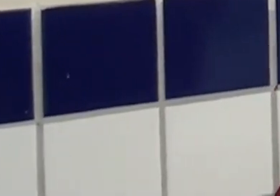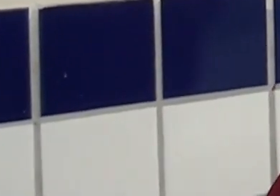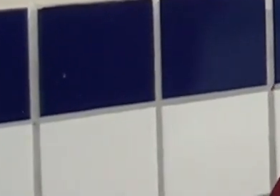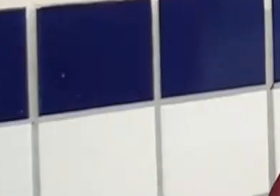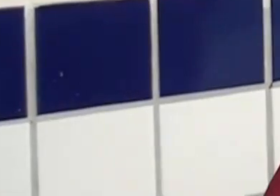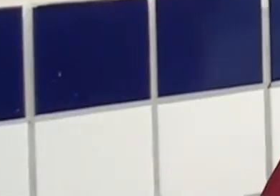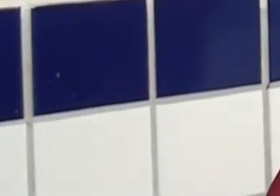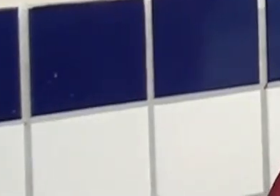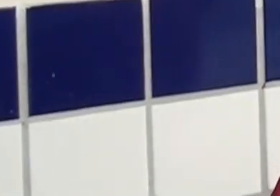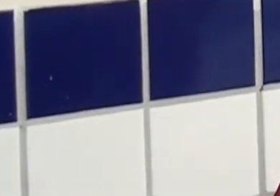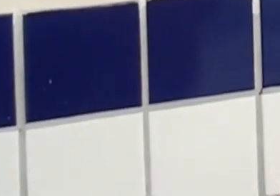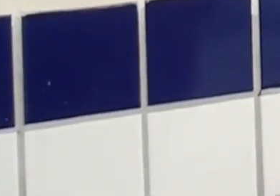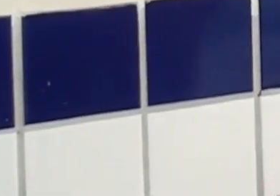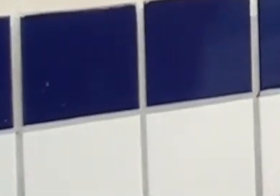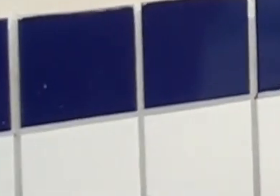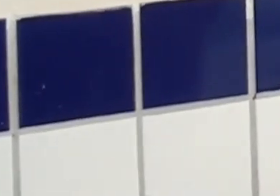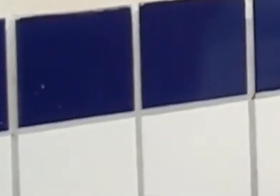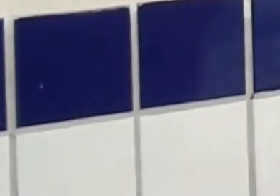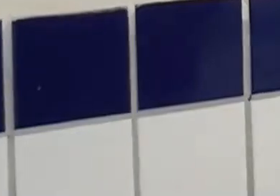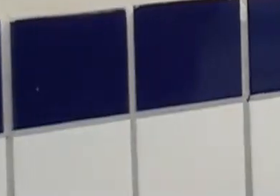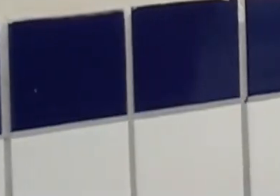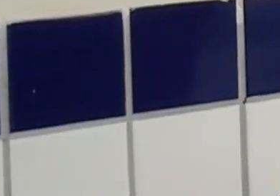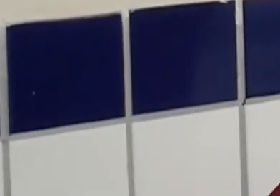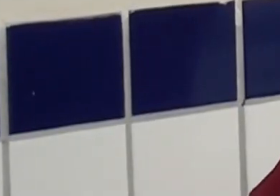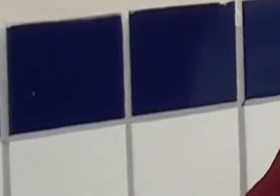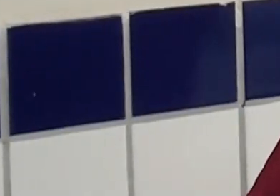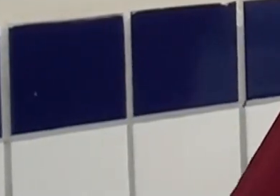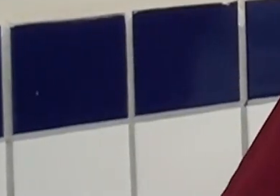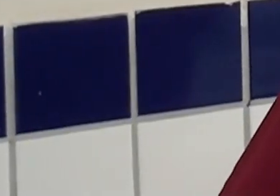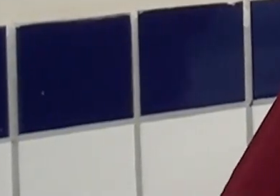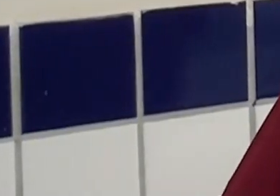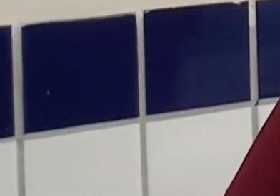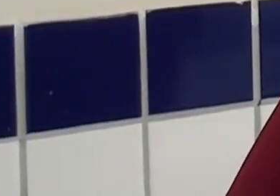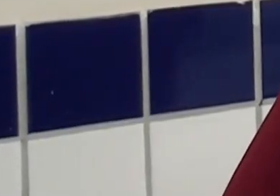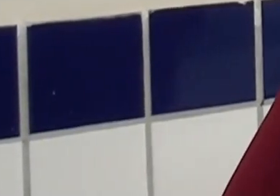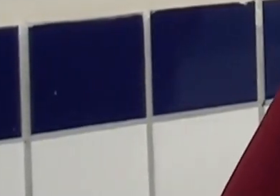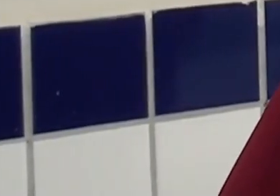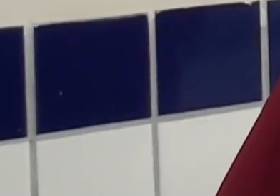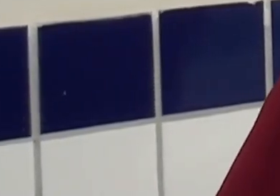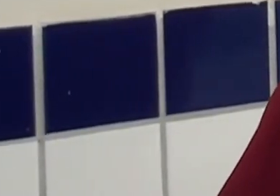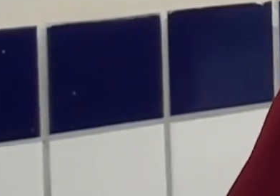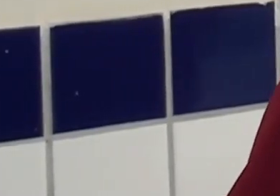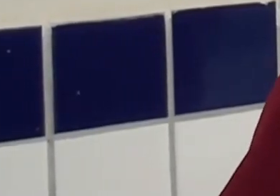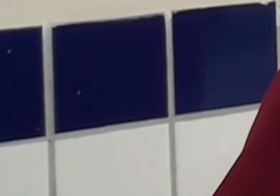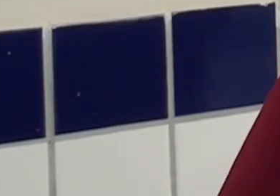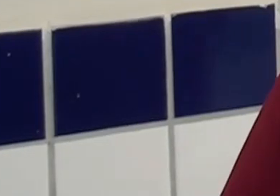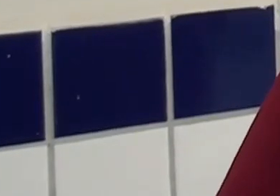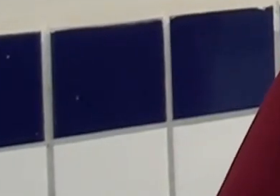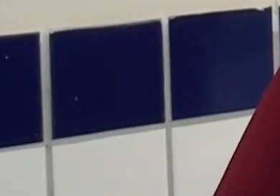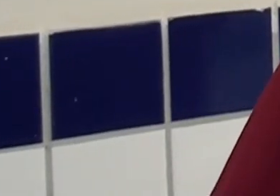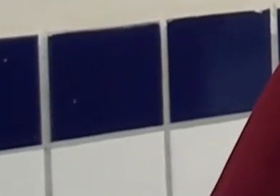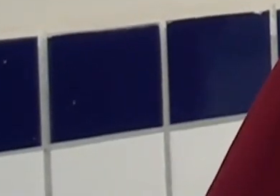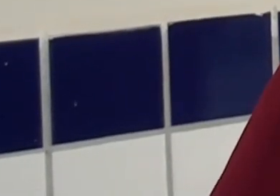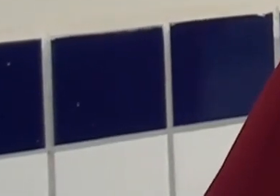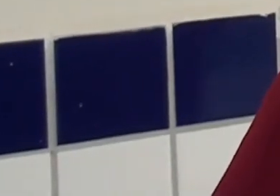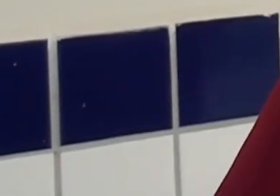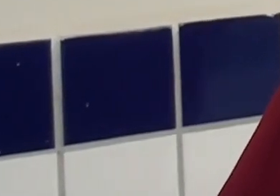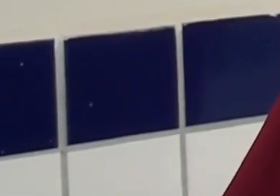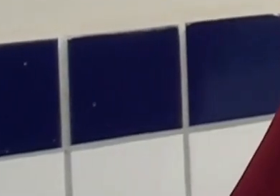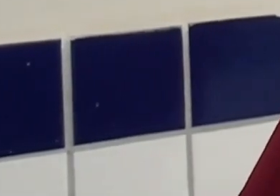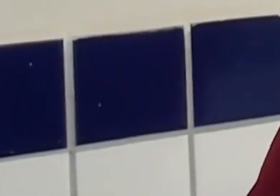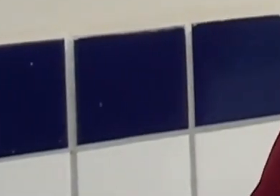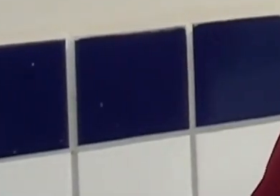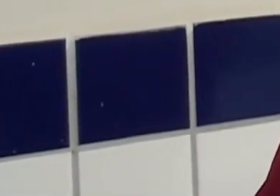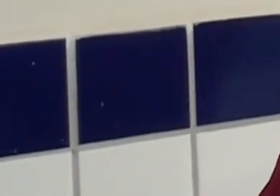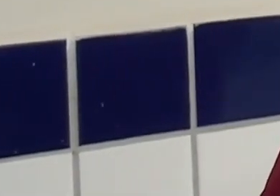Unifacema, estou cursando o quinto período e estou participando da campanha de vacinação contra a Covid. Bom, eu queria agradecer primeiramente ao